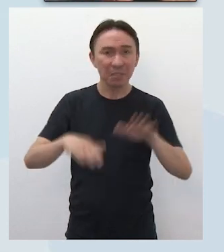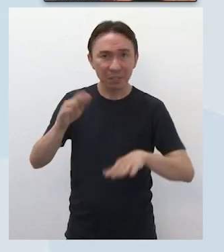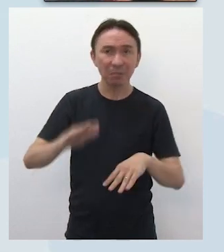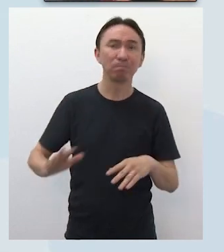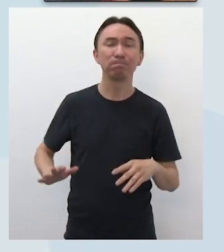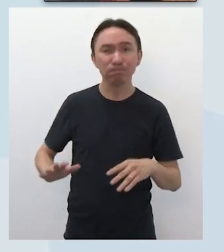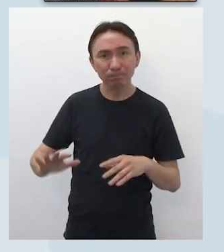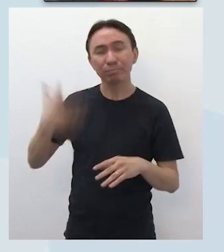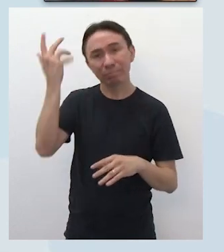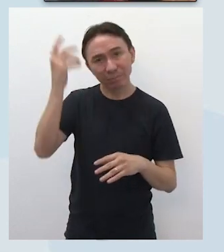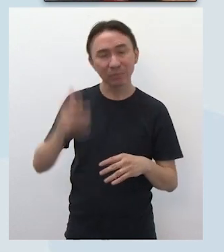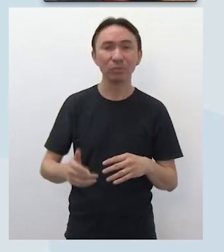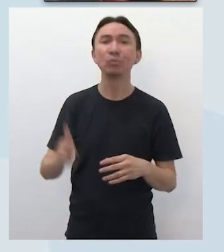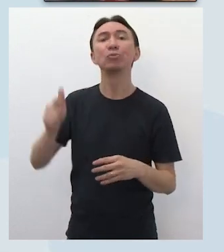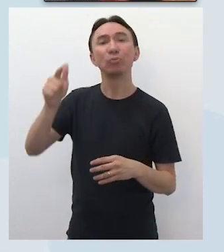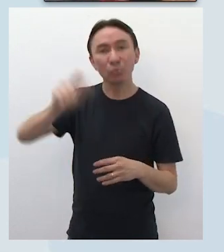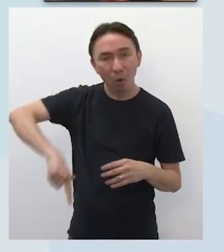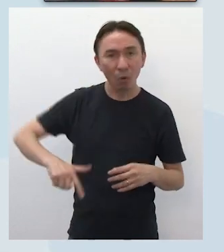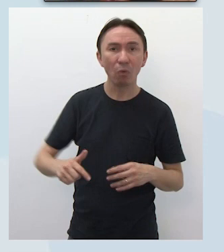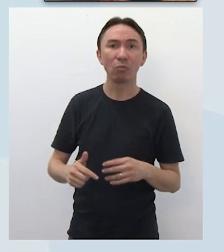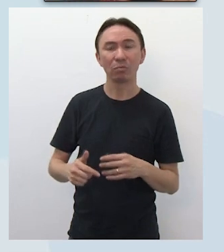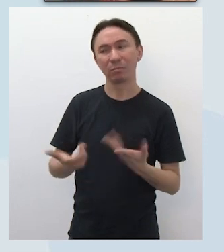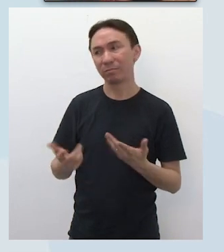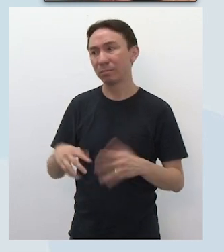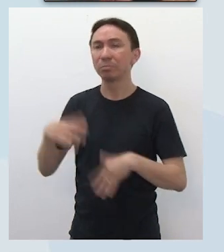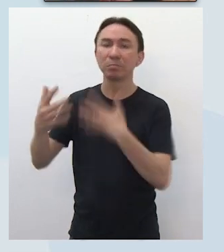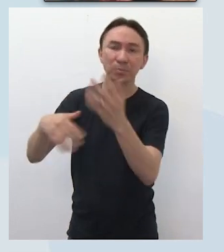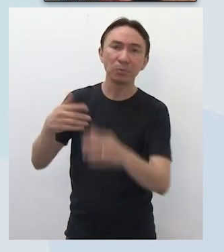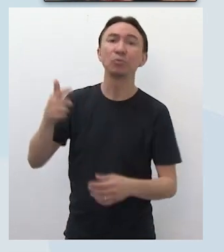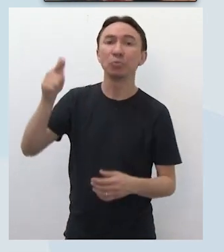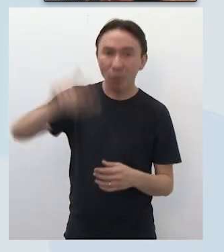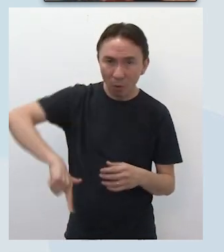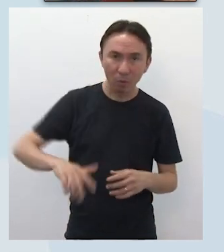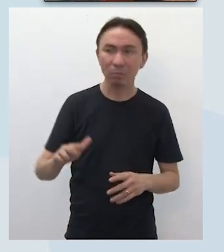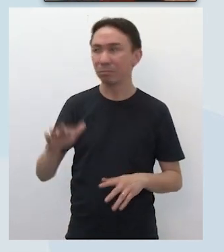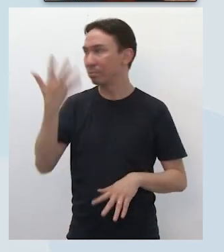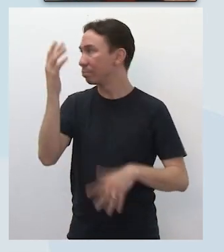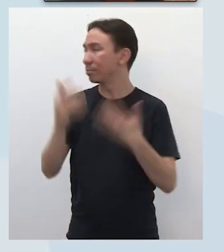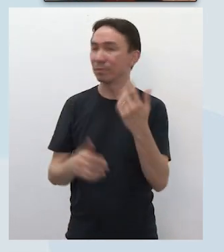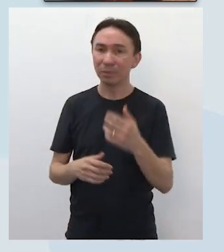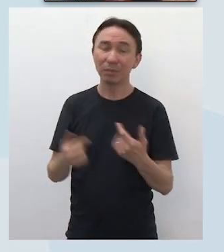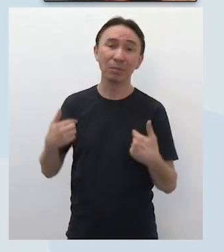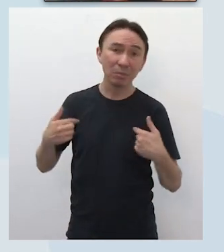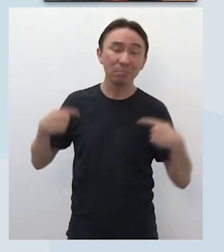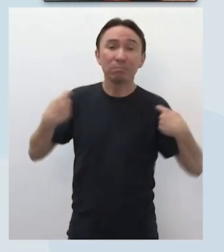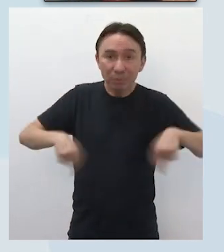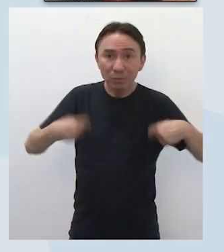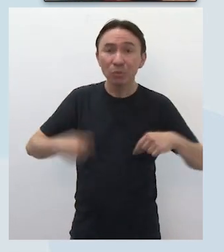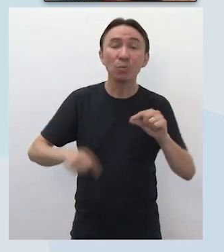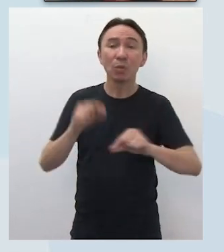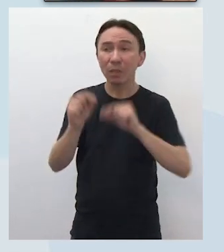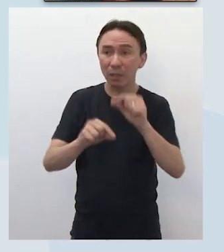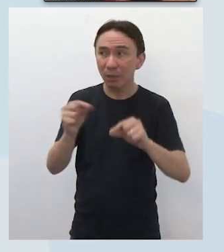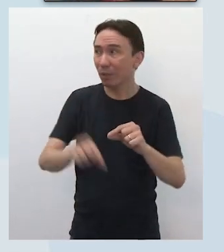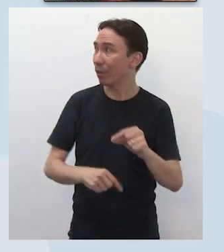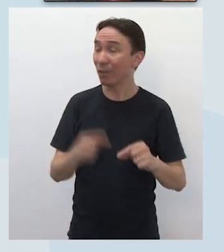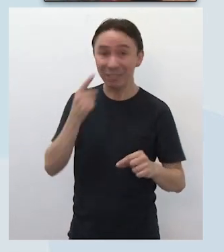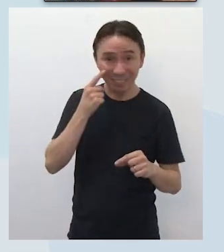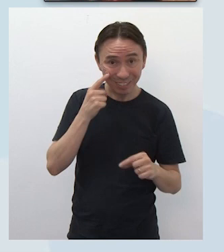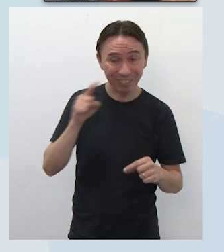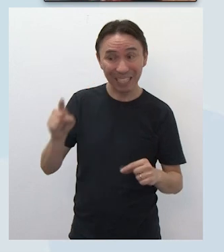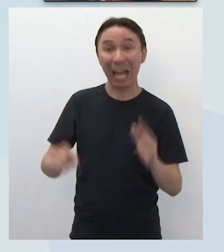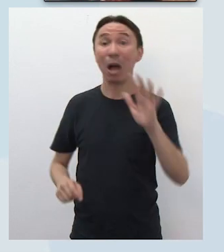eu preciso descritivamente dizer quantas vezes eu presenciei o fato aconteceu, né? Então eu